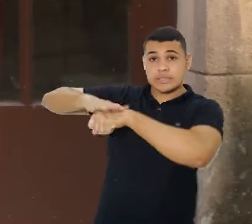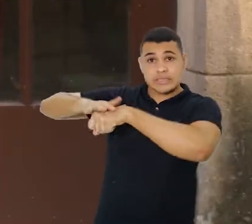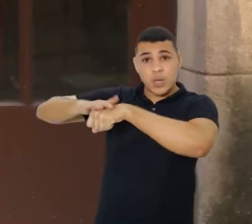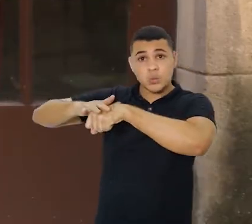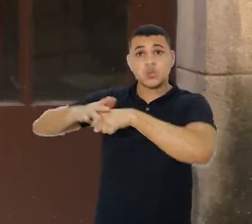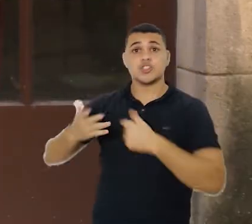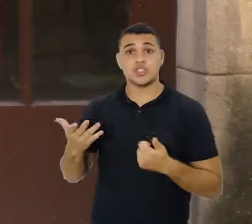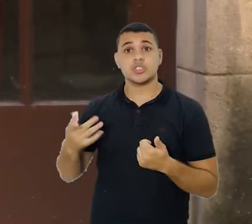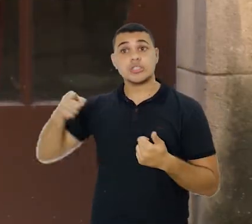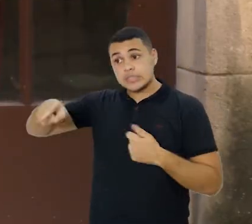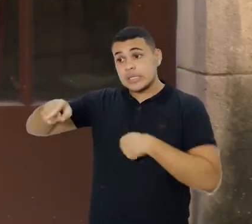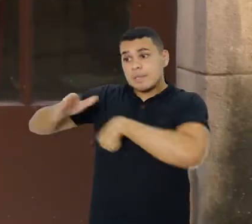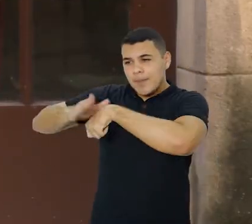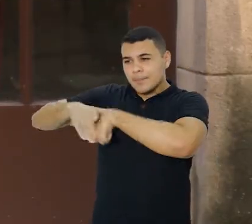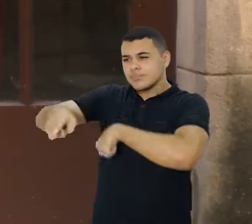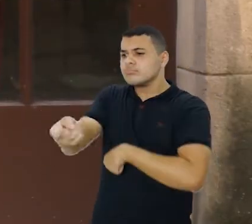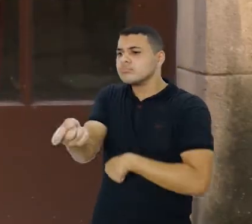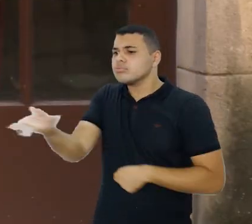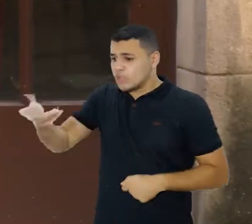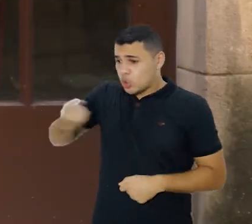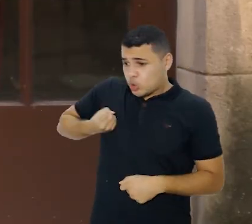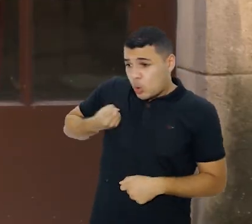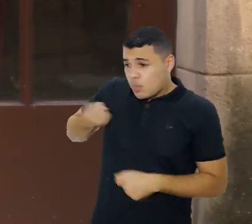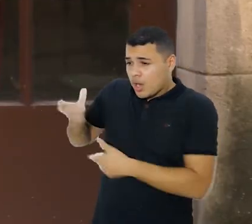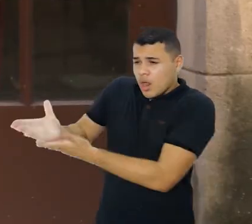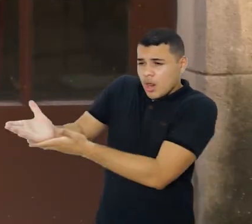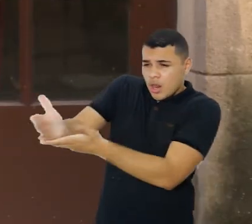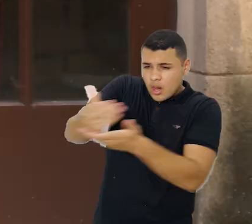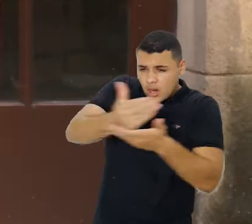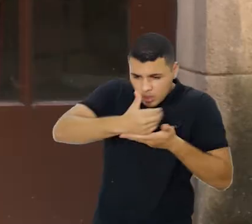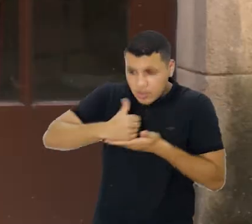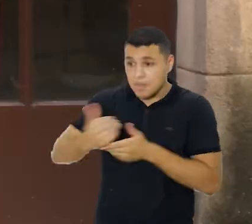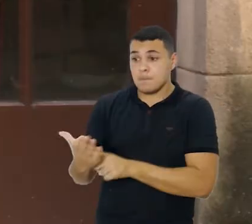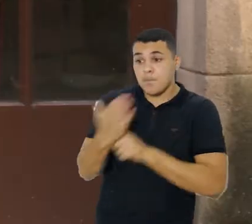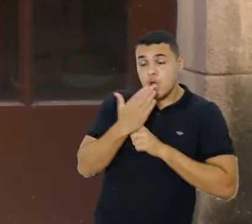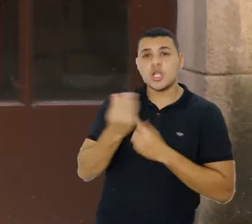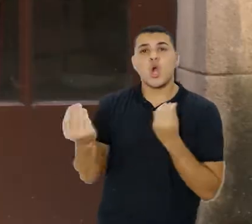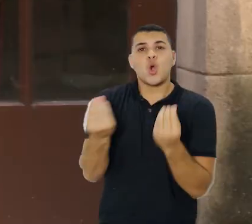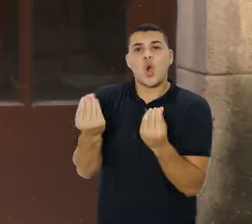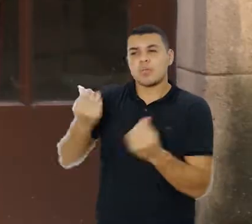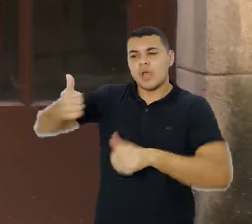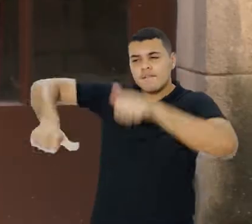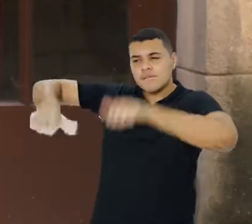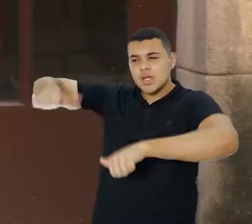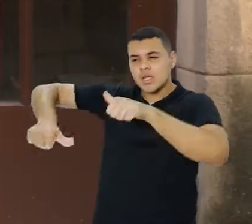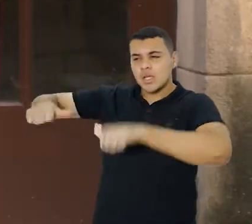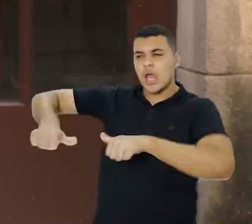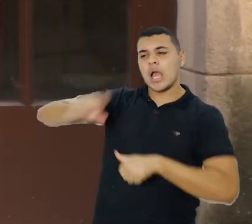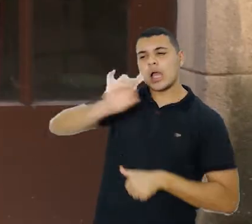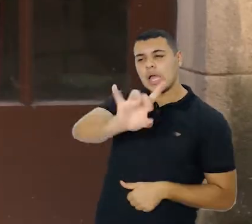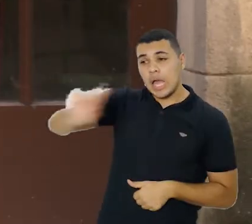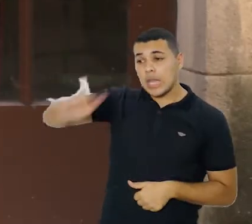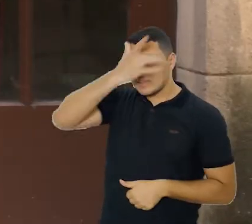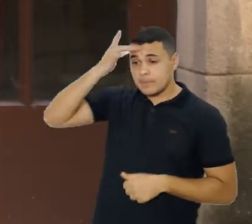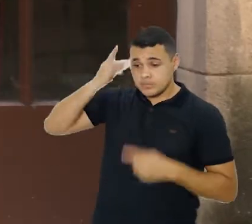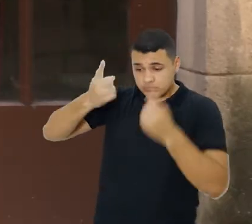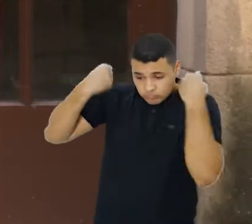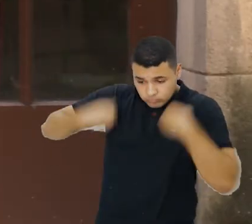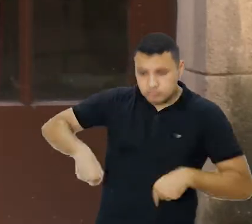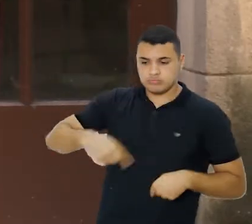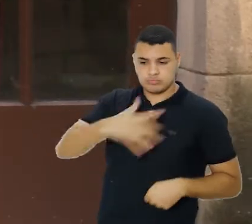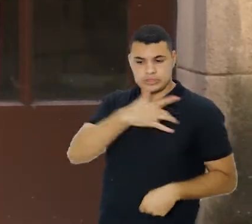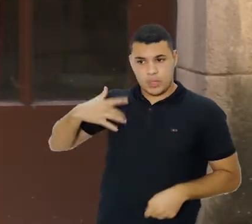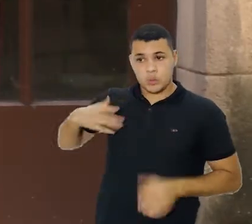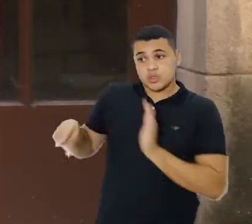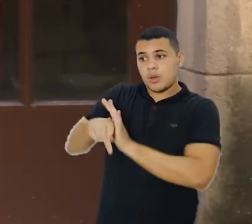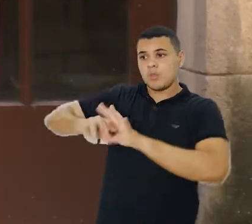de saúde, tá? E a partir de medidas que quantificam esses problemas, avaliar indiretamente o estado de